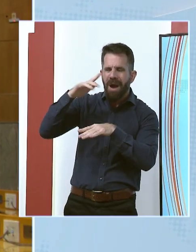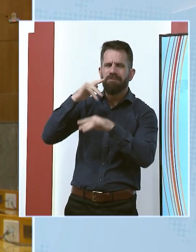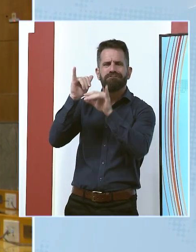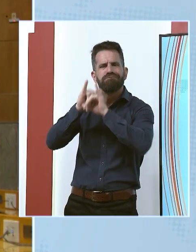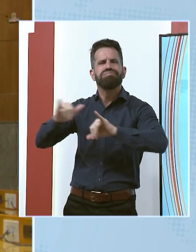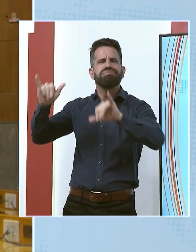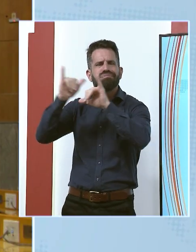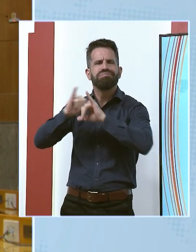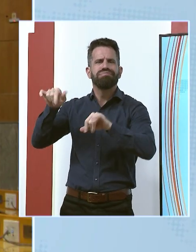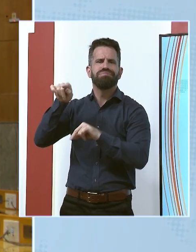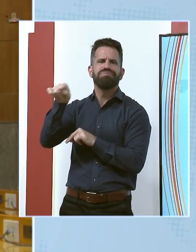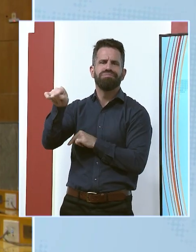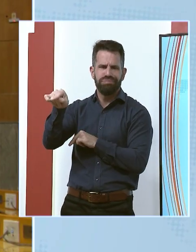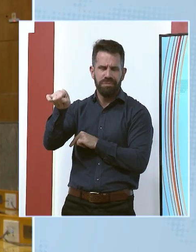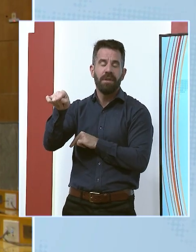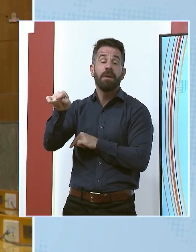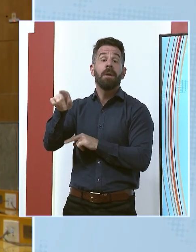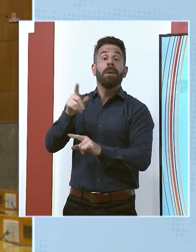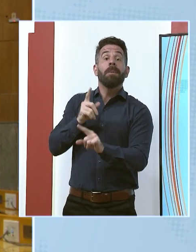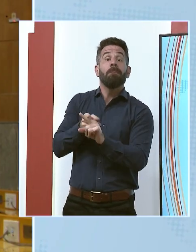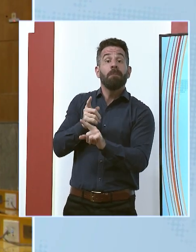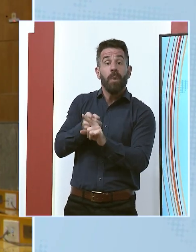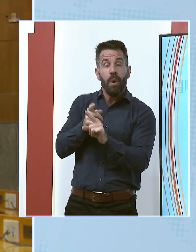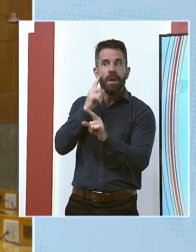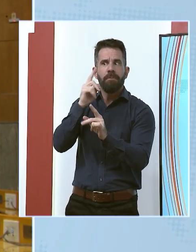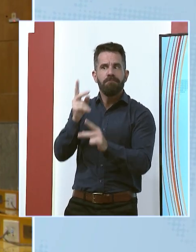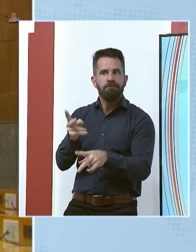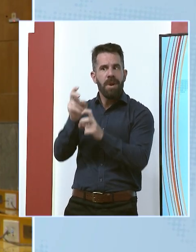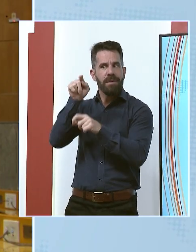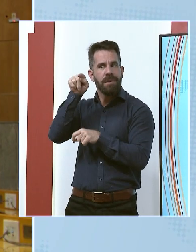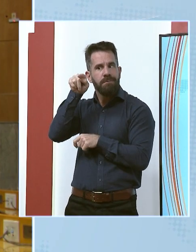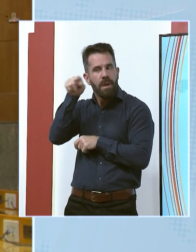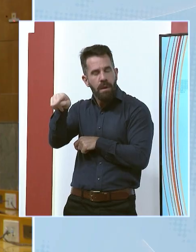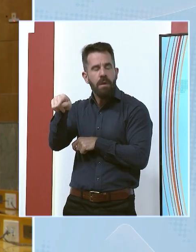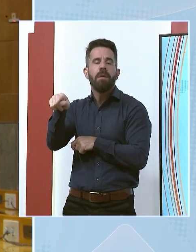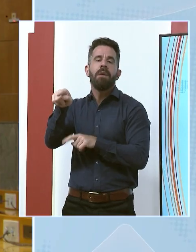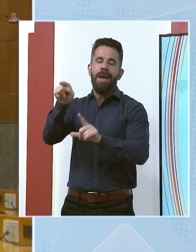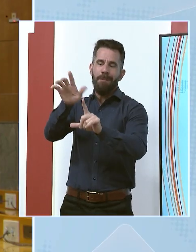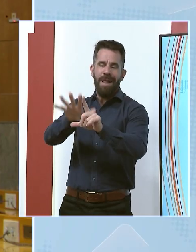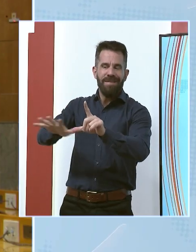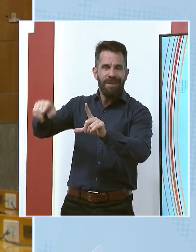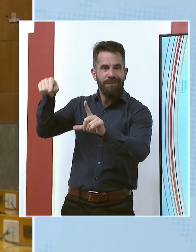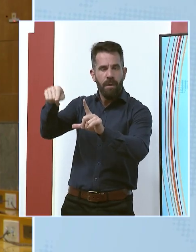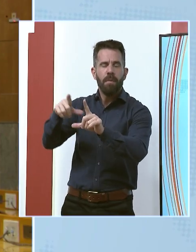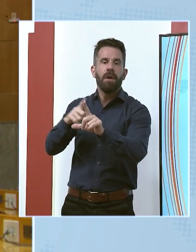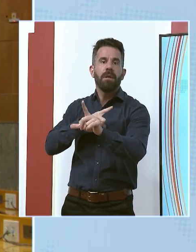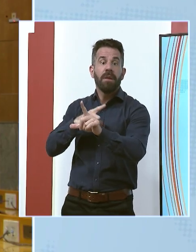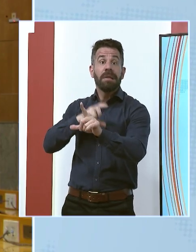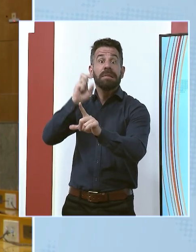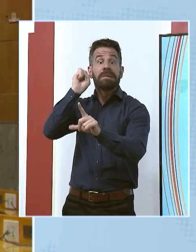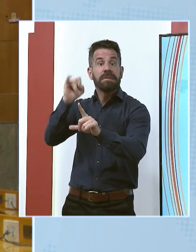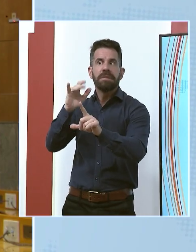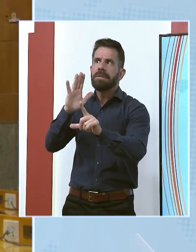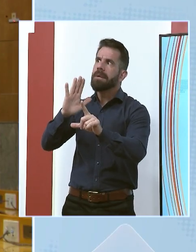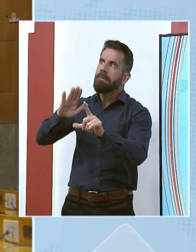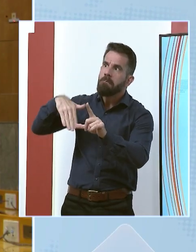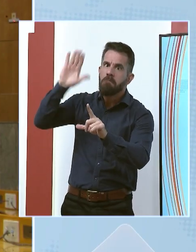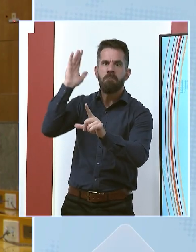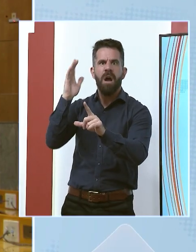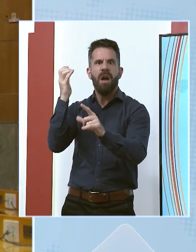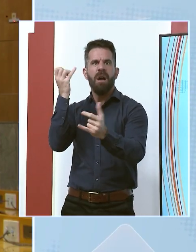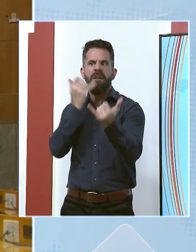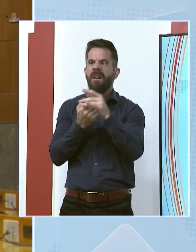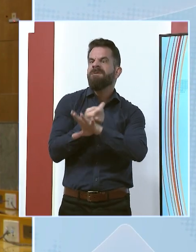na medida em que se entendeu, que as plataformas entenderam que quanto mais radicalizado, quanto mais